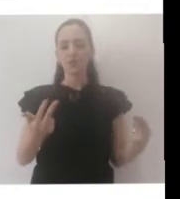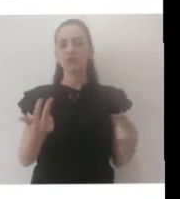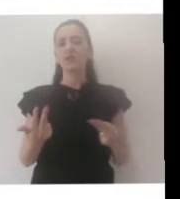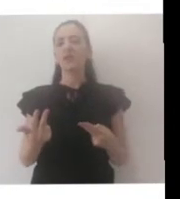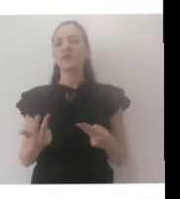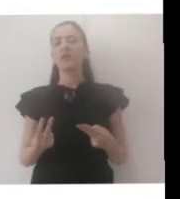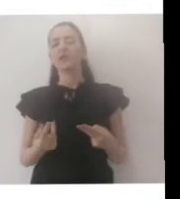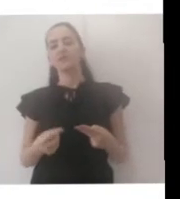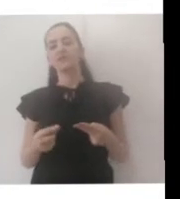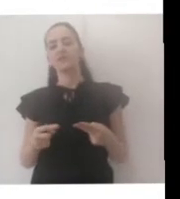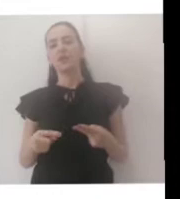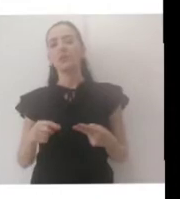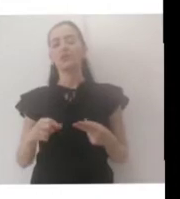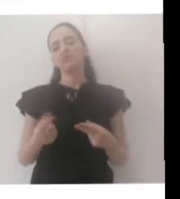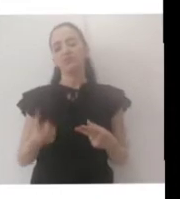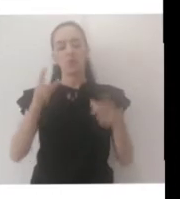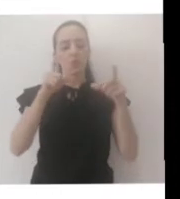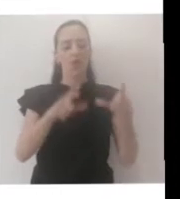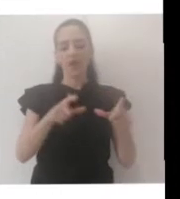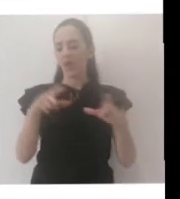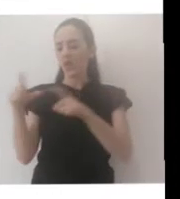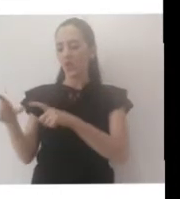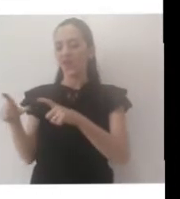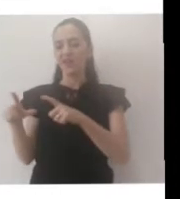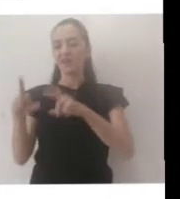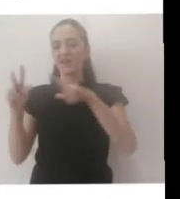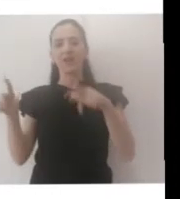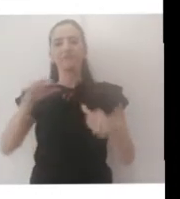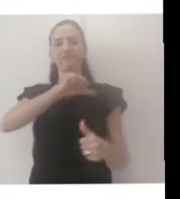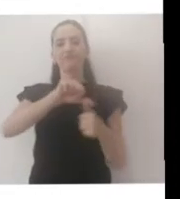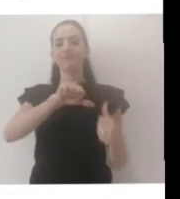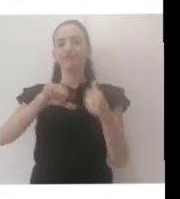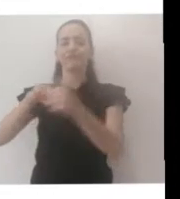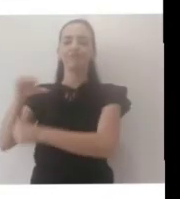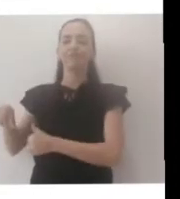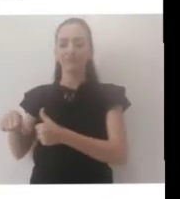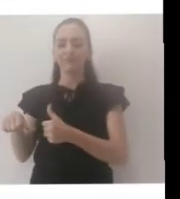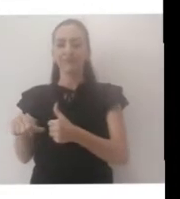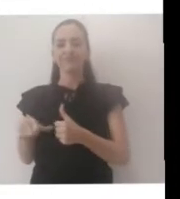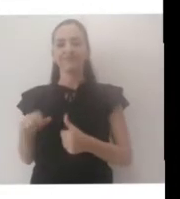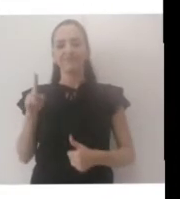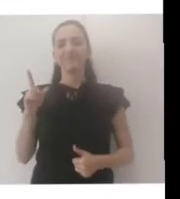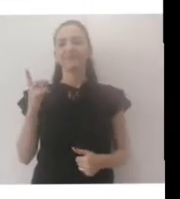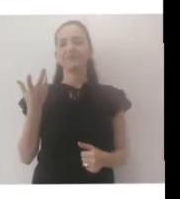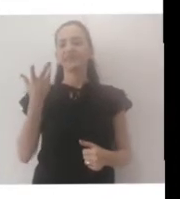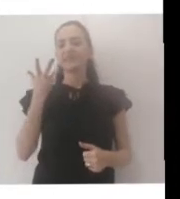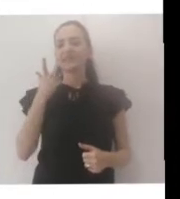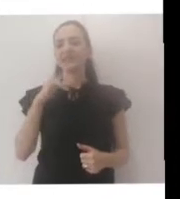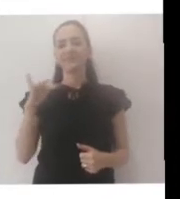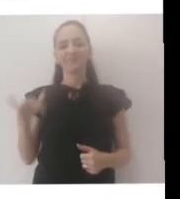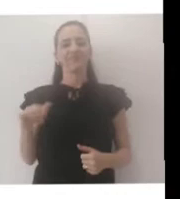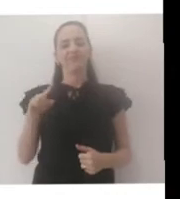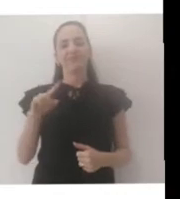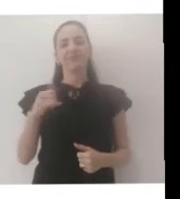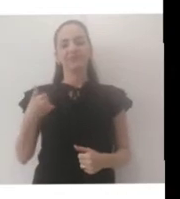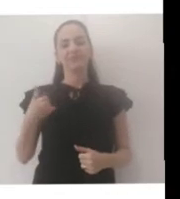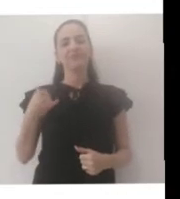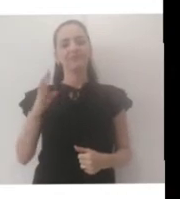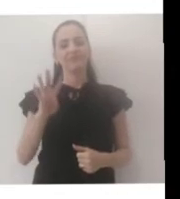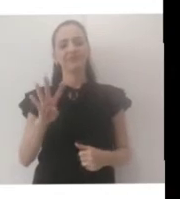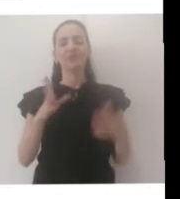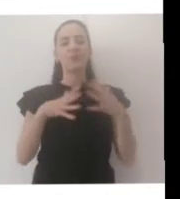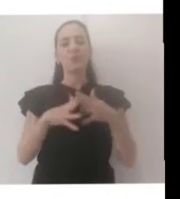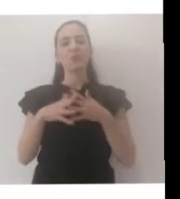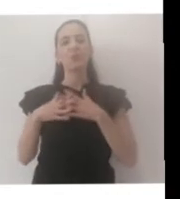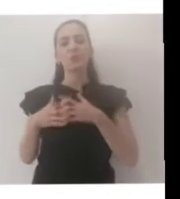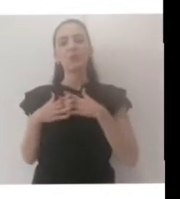se altera em função da disposição deste na superfície. Então, crianças de 4 anos de idade